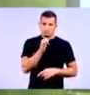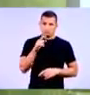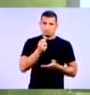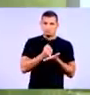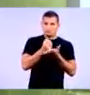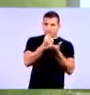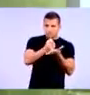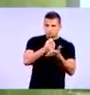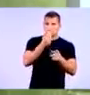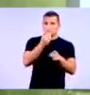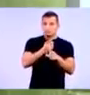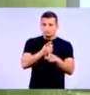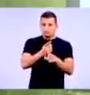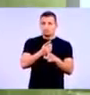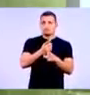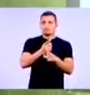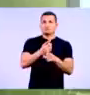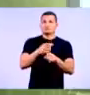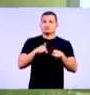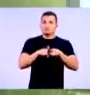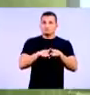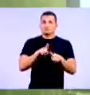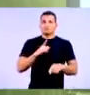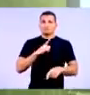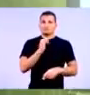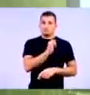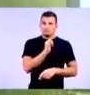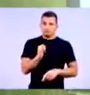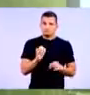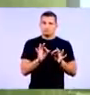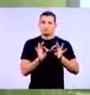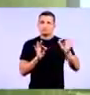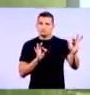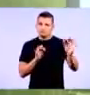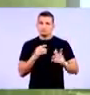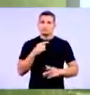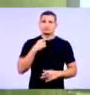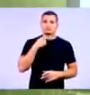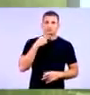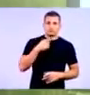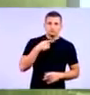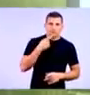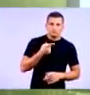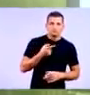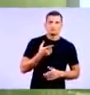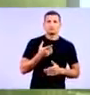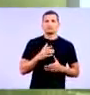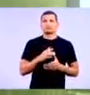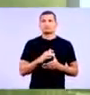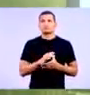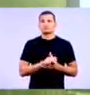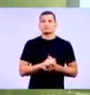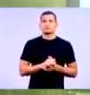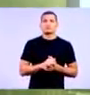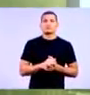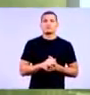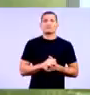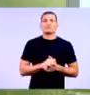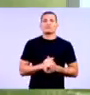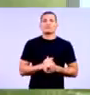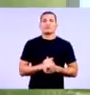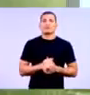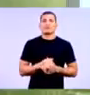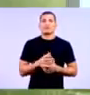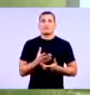aí no encontro, e tem os tutores à distância que tiram as dúvidas, que resgatam a gente em algum momento ou